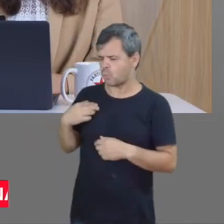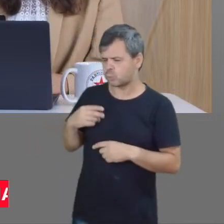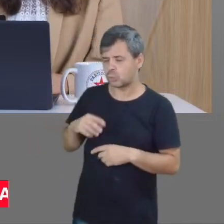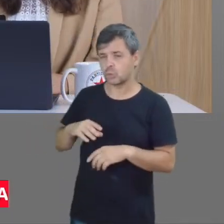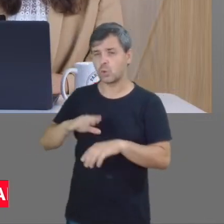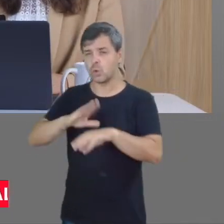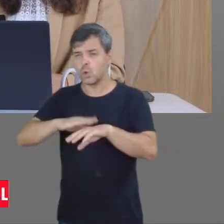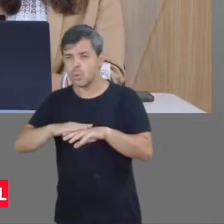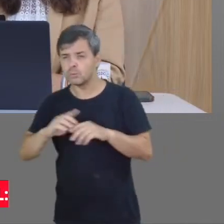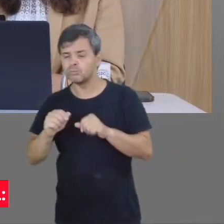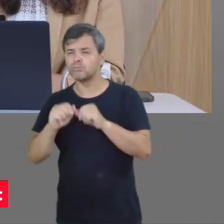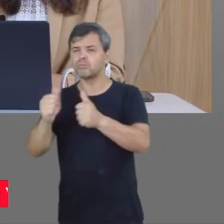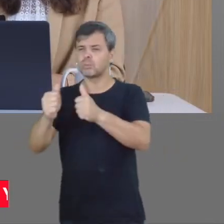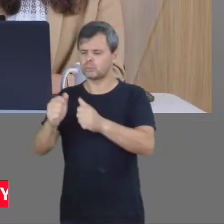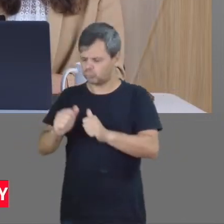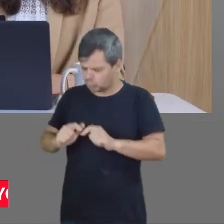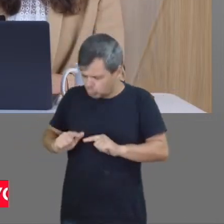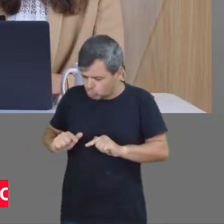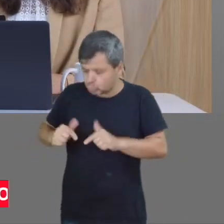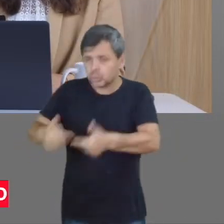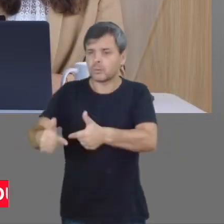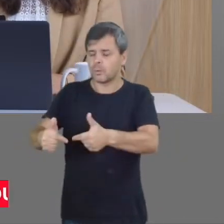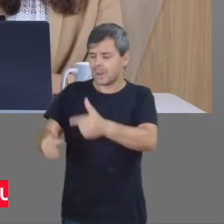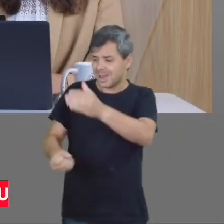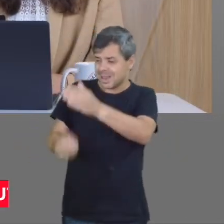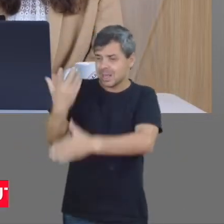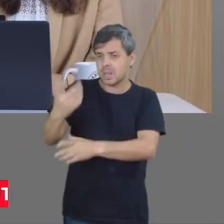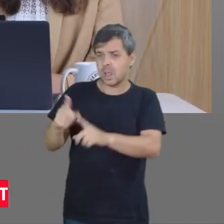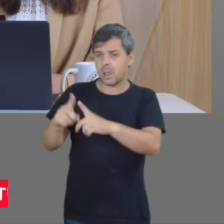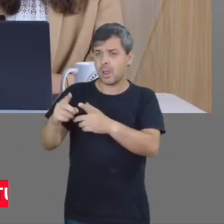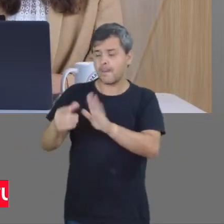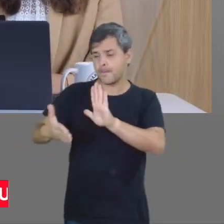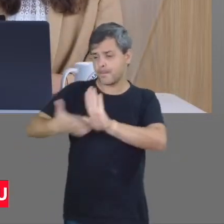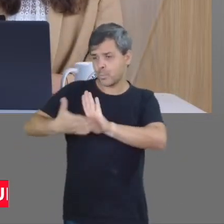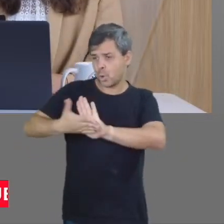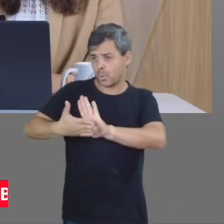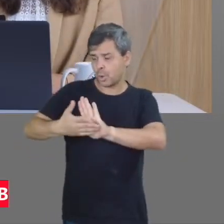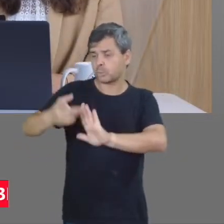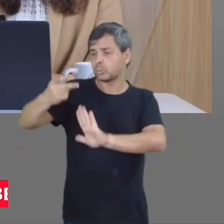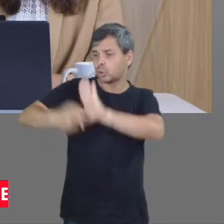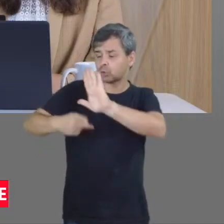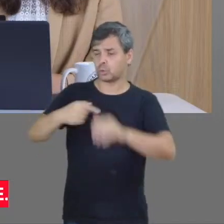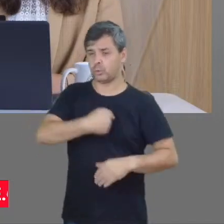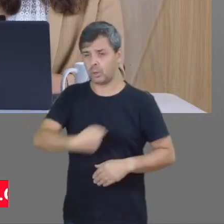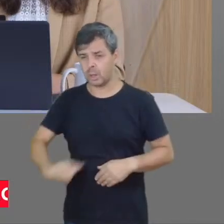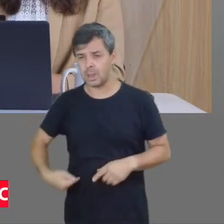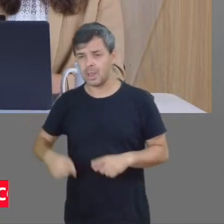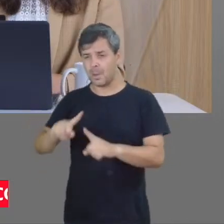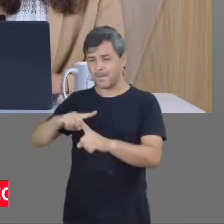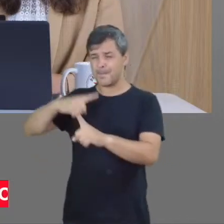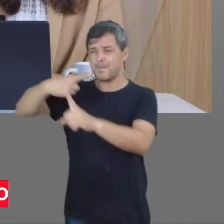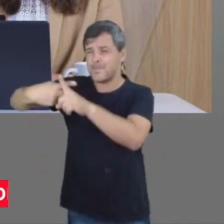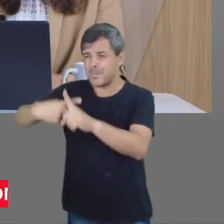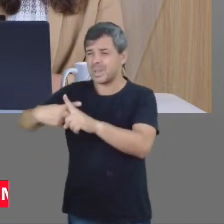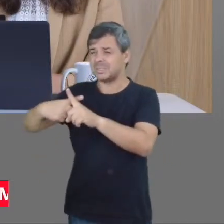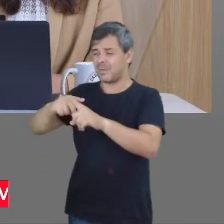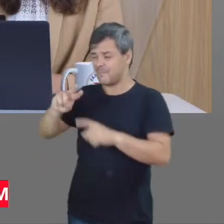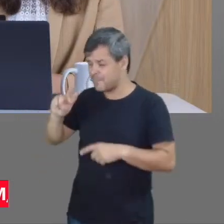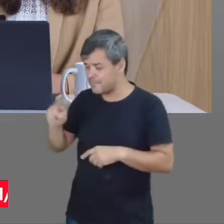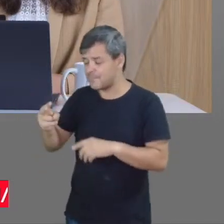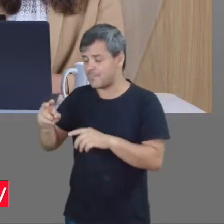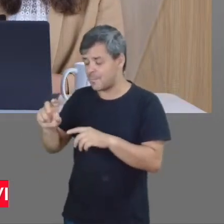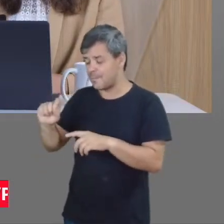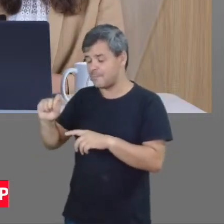bem aguerrida, se dedicando a elaborar propostas para o nosso programa de governo. São mais de 20 grupos